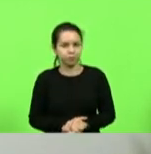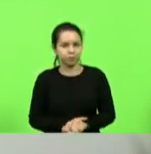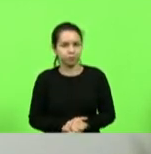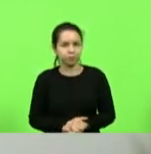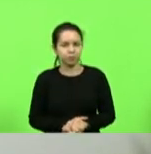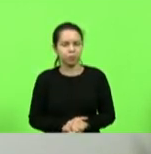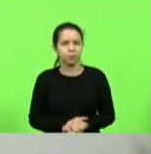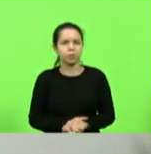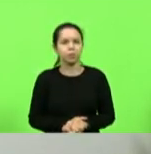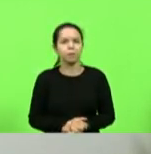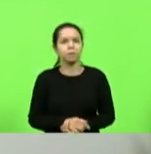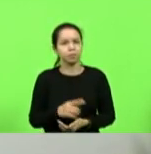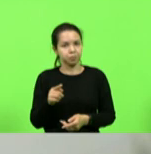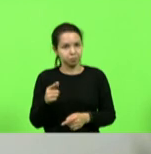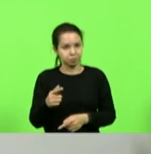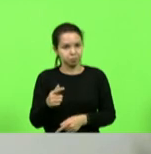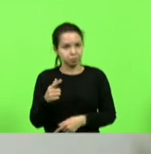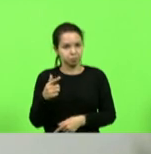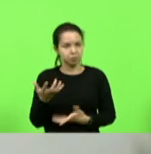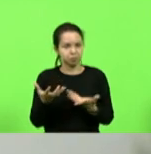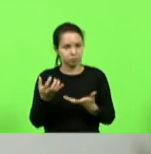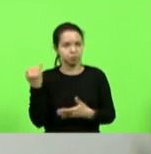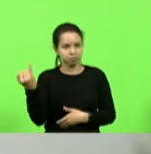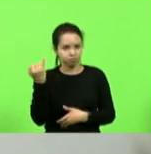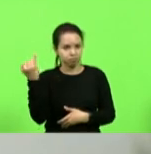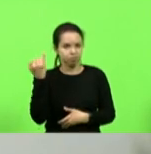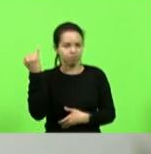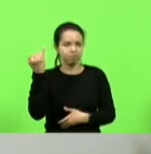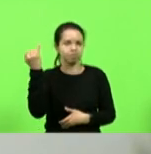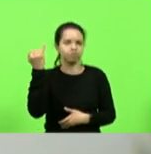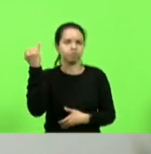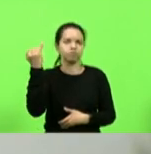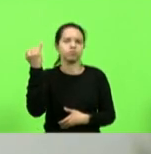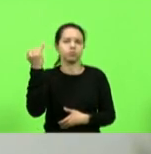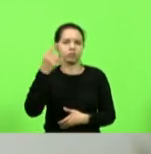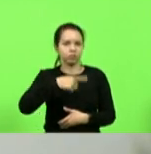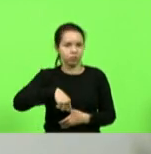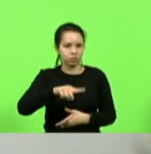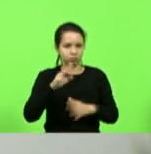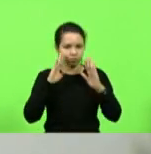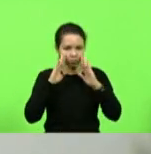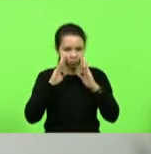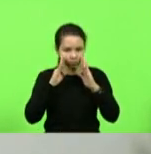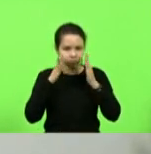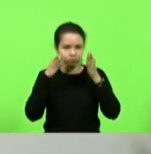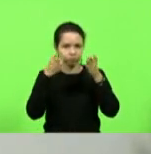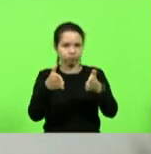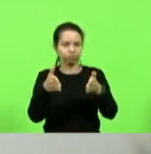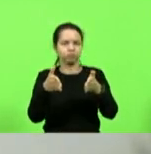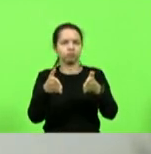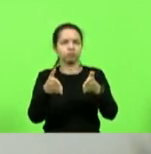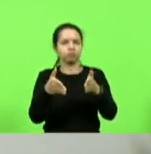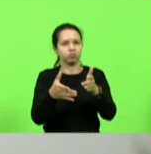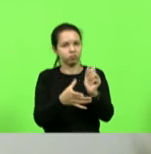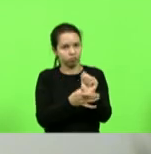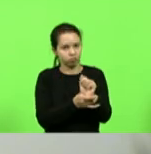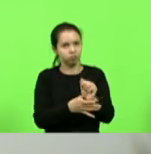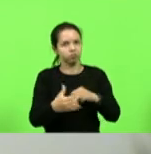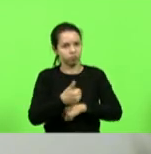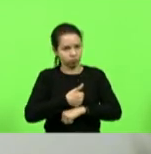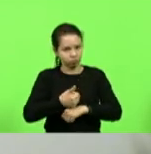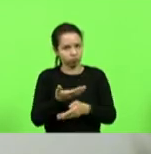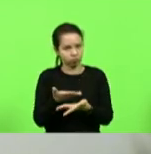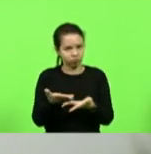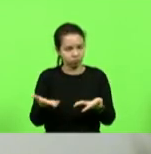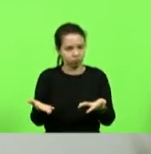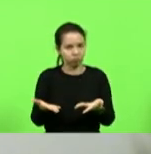a importância de que nós tenhamos foco na garantia dessas funções, foco,